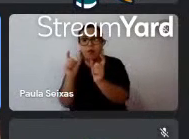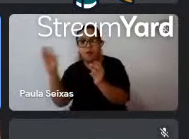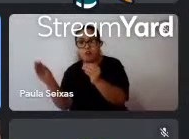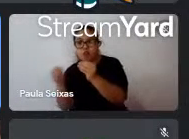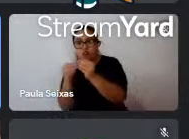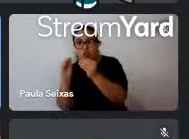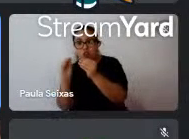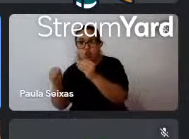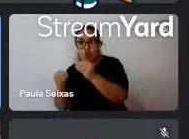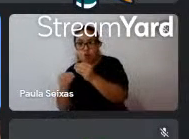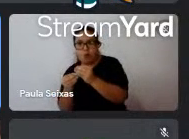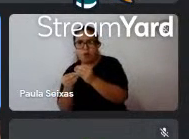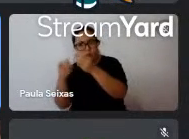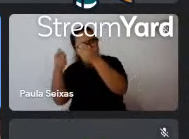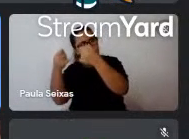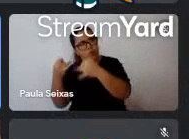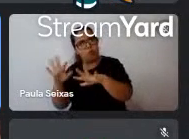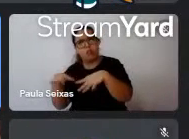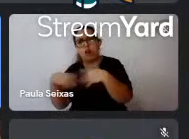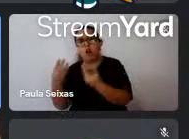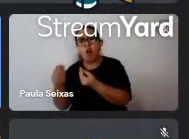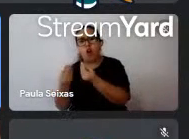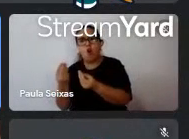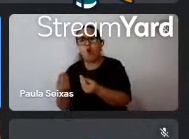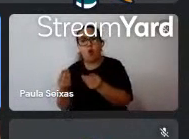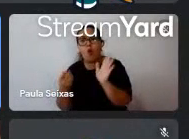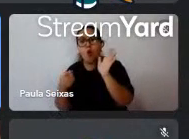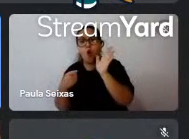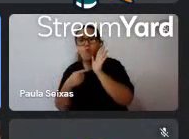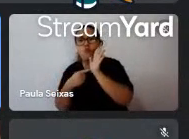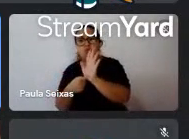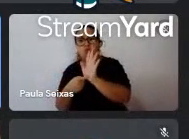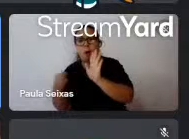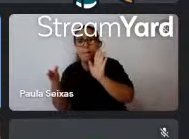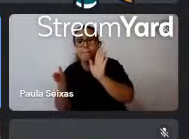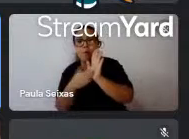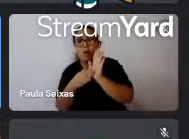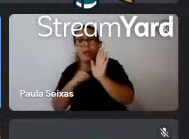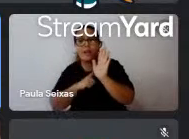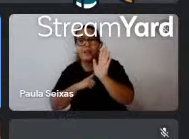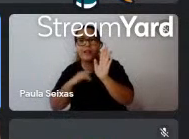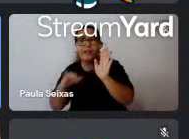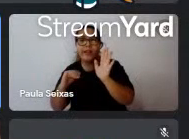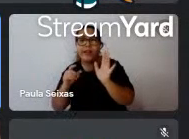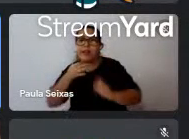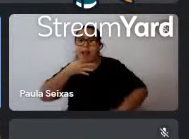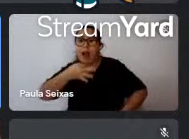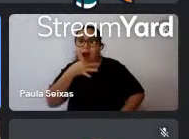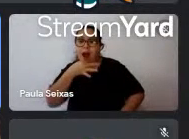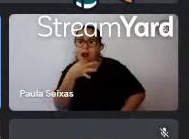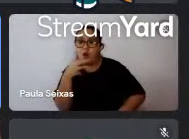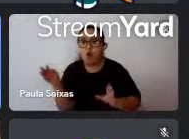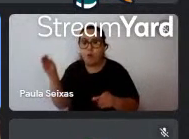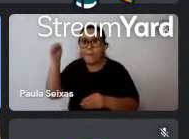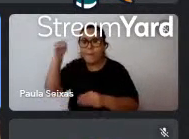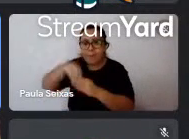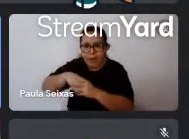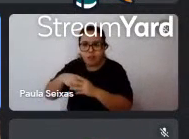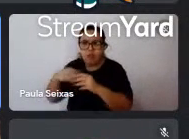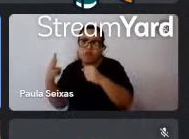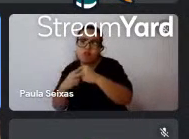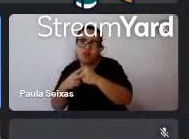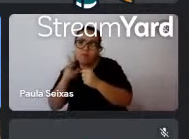discurso indireto. Vou também remarcar se há compartilhamento de argumentos entre essa cláusula e a sua cláusula